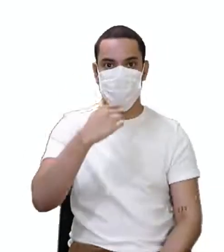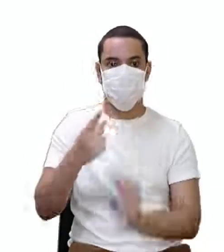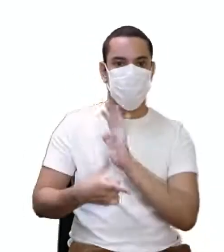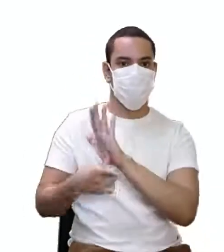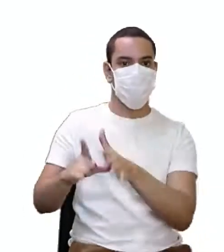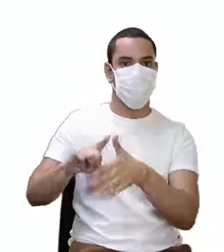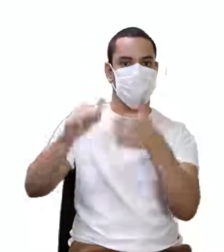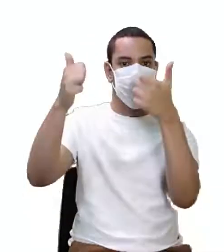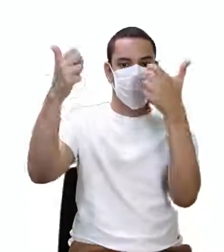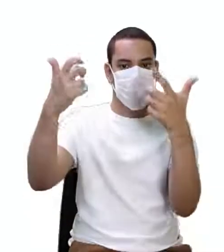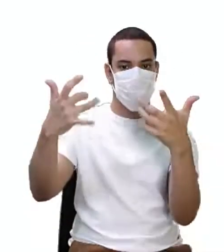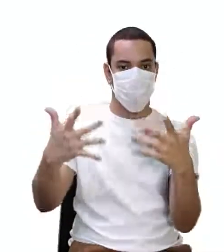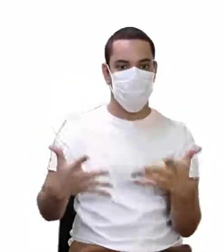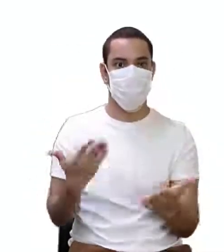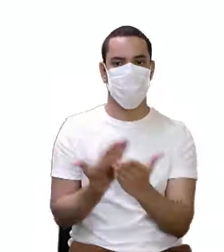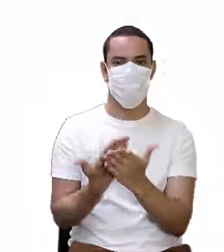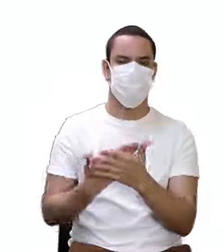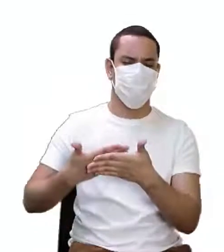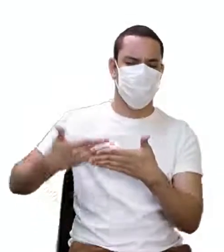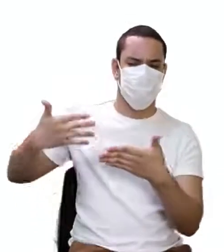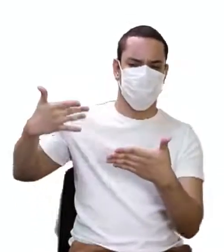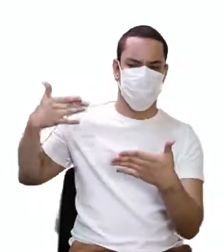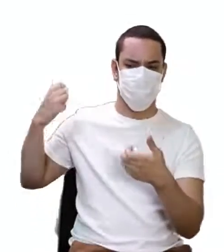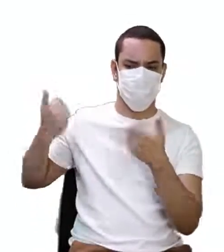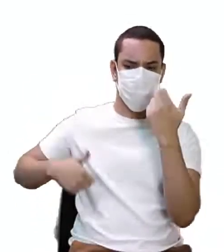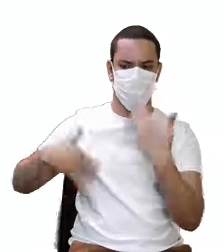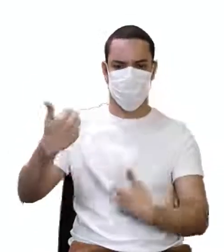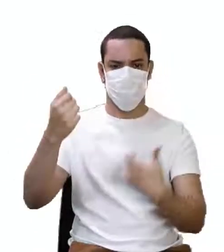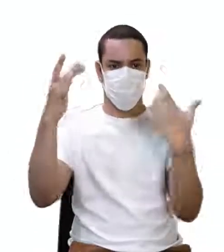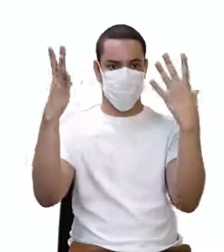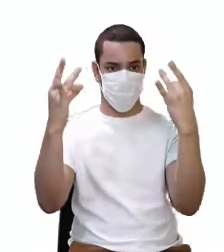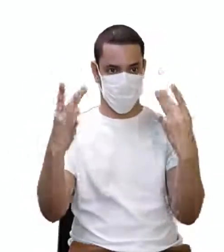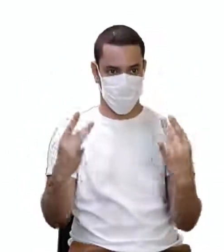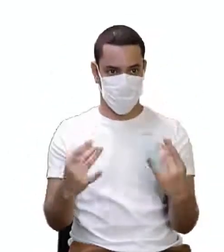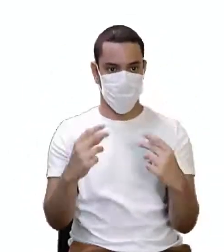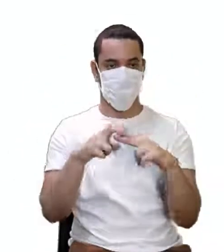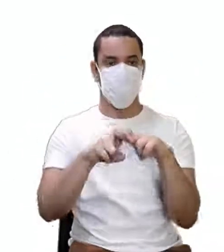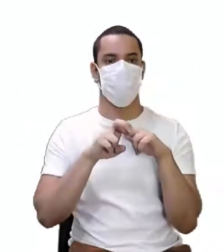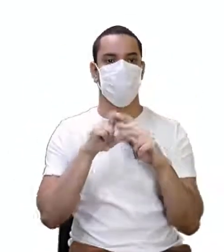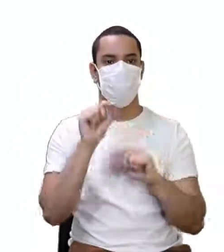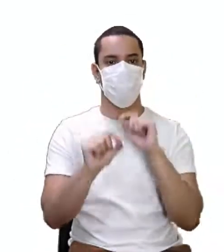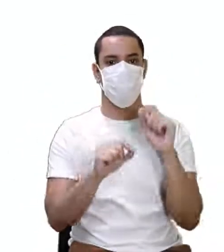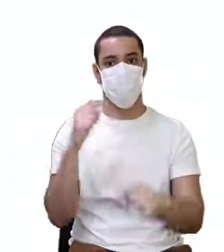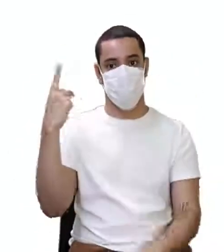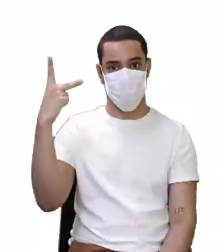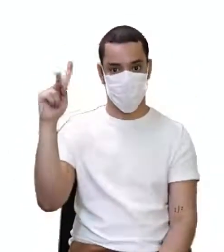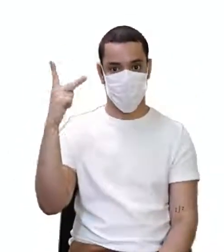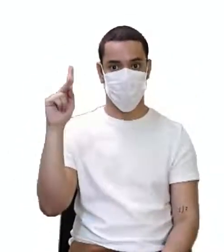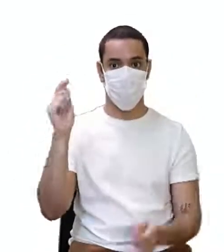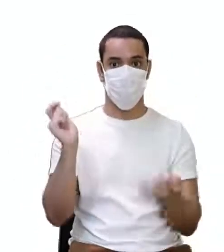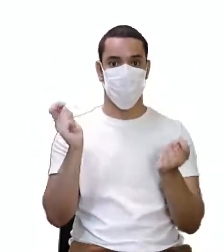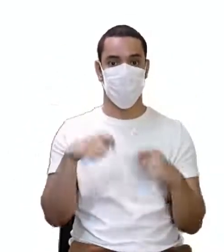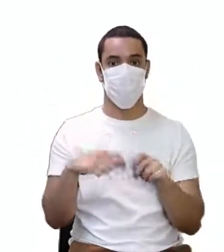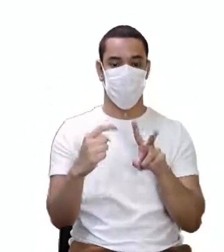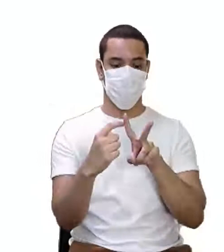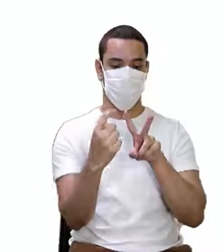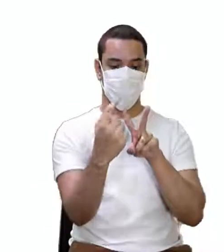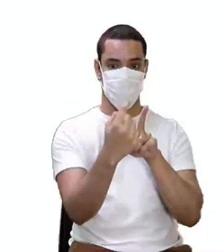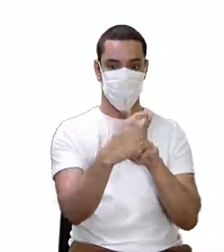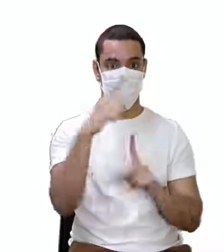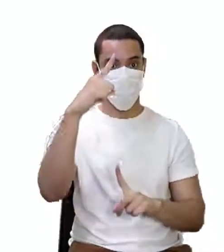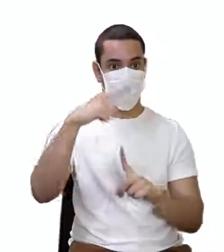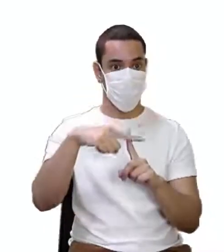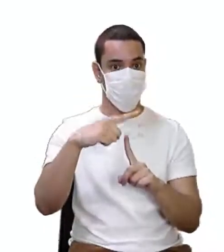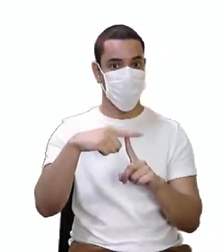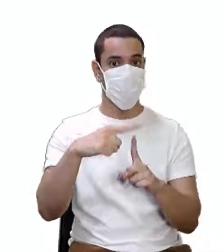aí bem nas aulas anteriores. Então, vamos continuar. O isolamento reprodutor pode ser de 2 tipos. Agora,